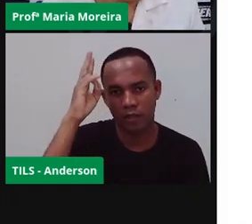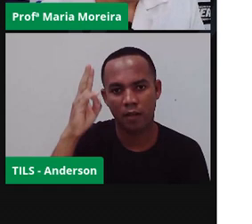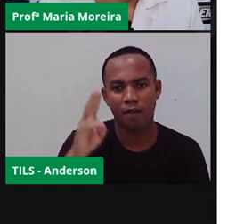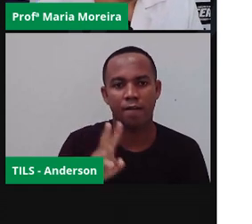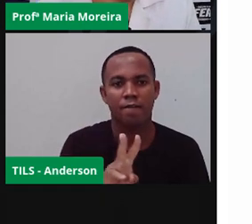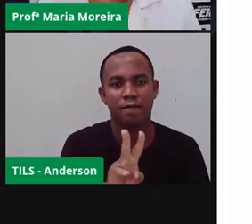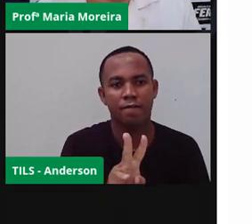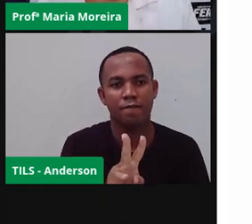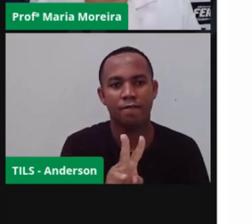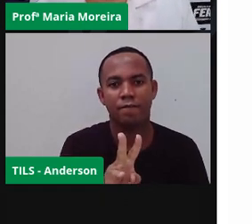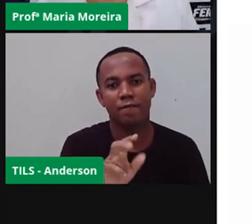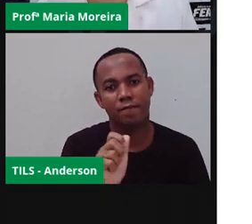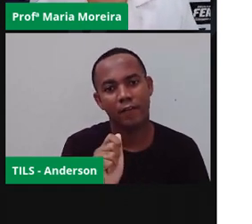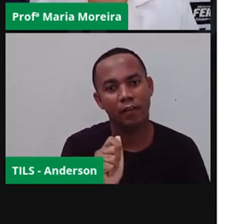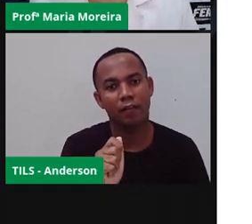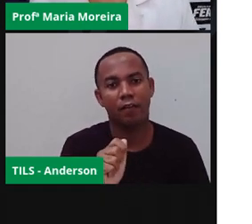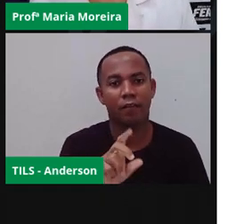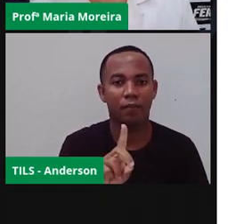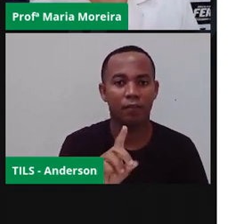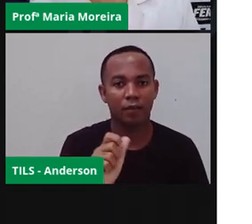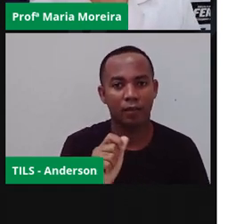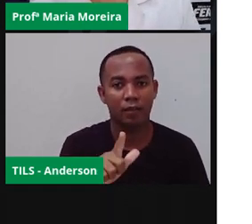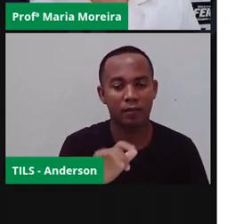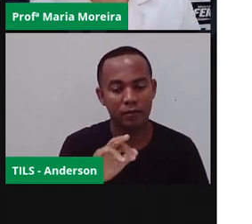vandalizado. Entenderam?